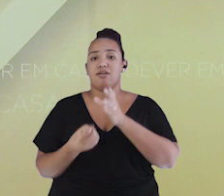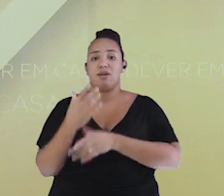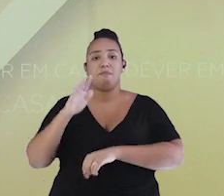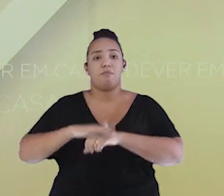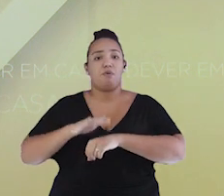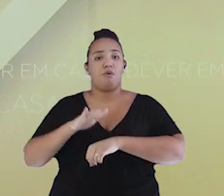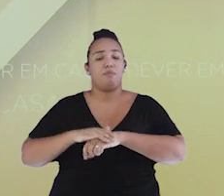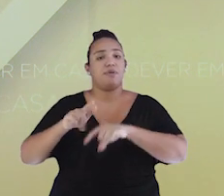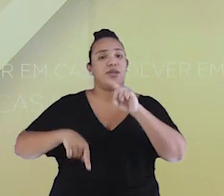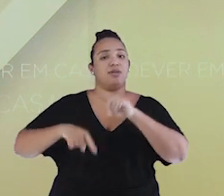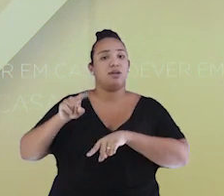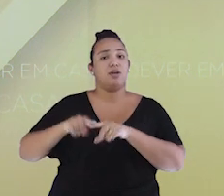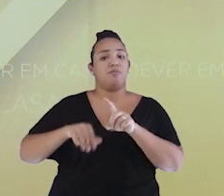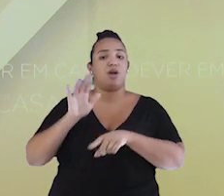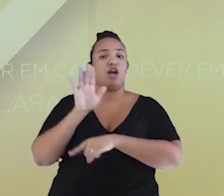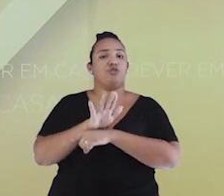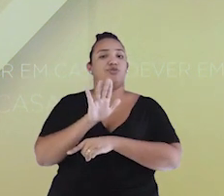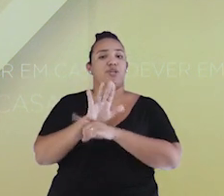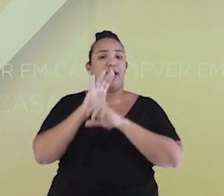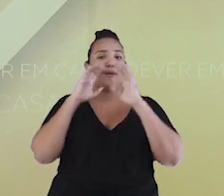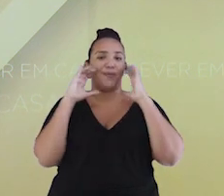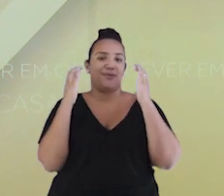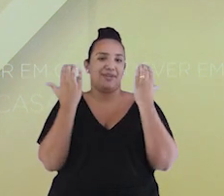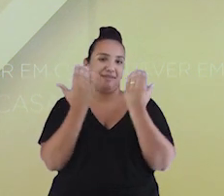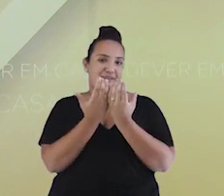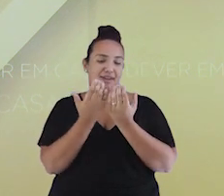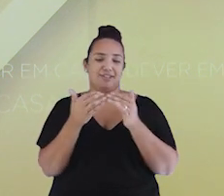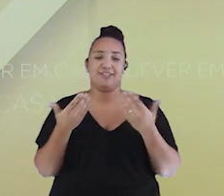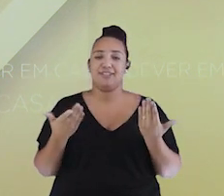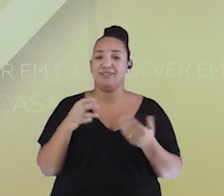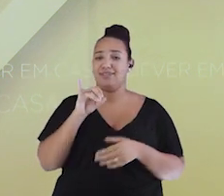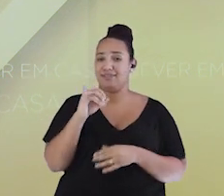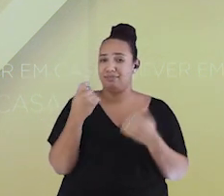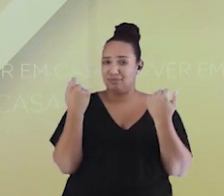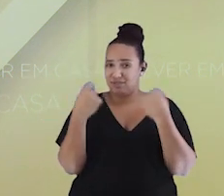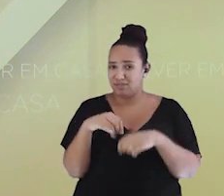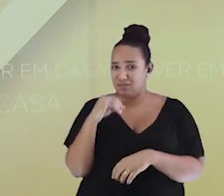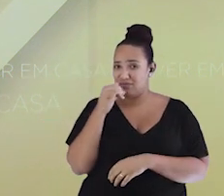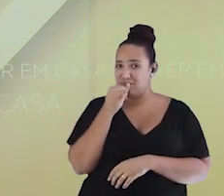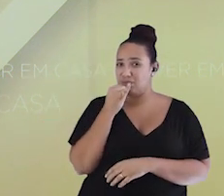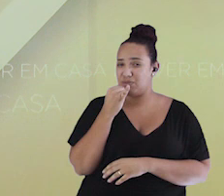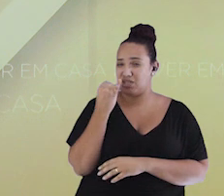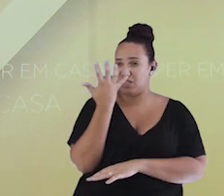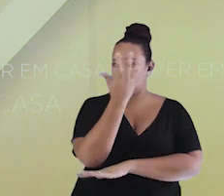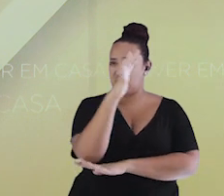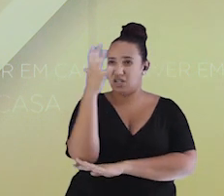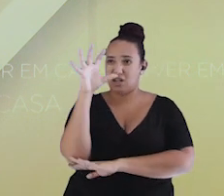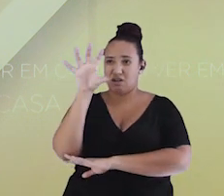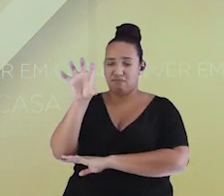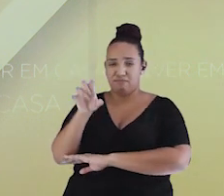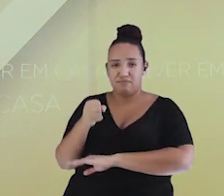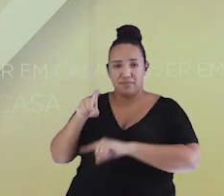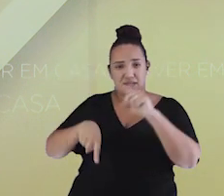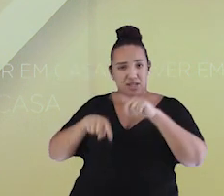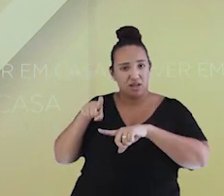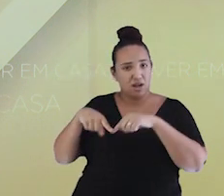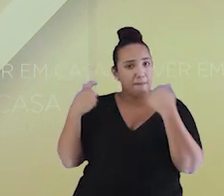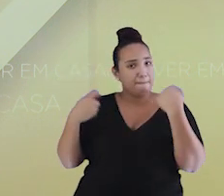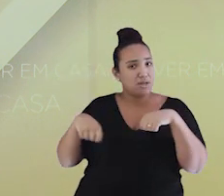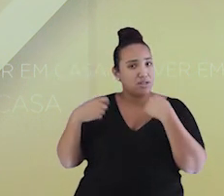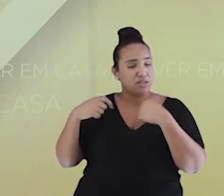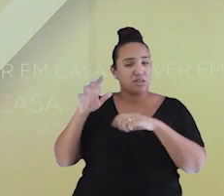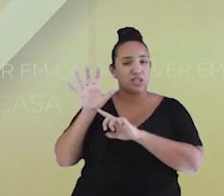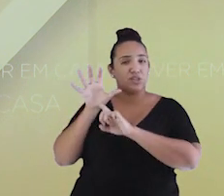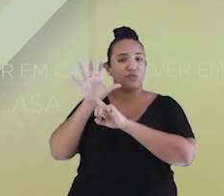comunidade. Por isso, mesmo que eles precisassem retirar da natureza alguns recursos essenciais,